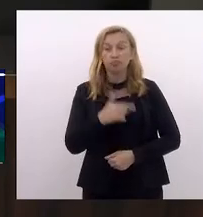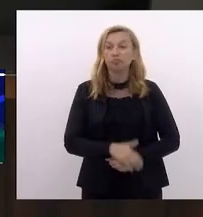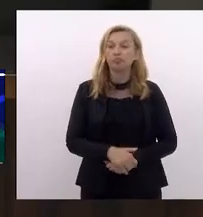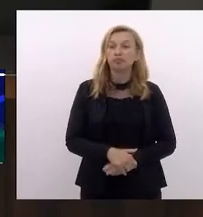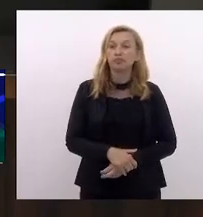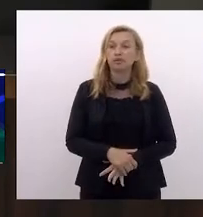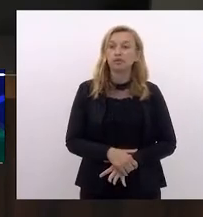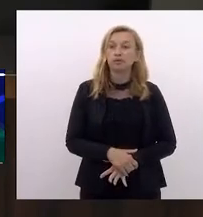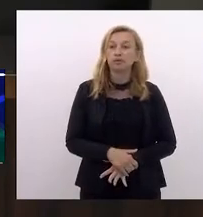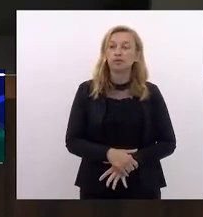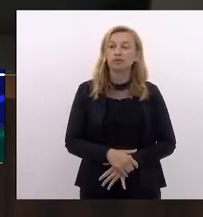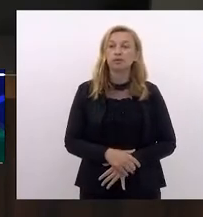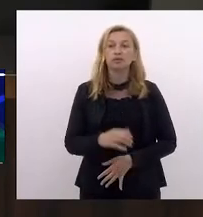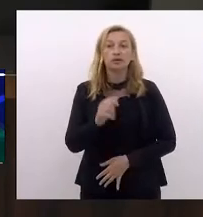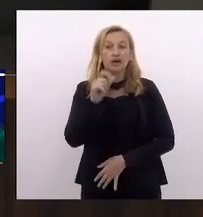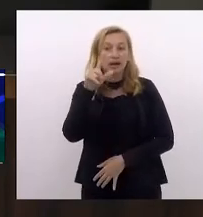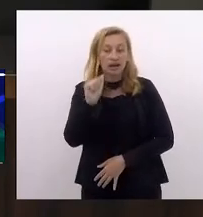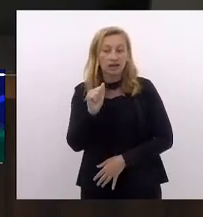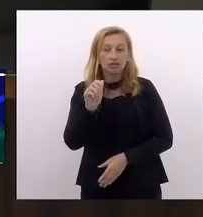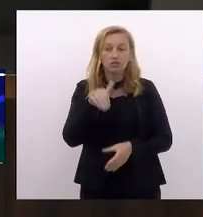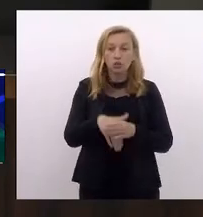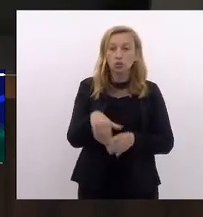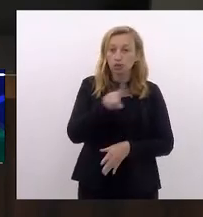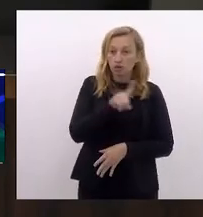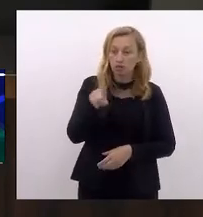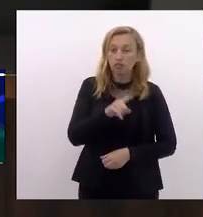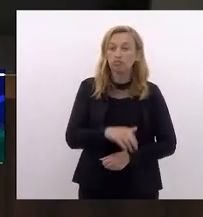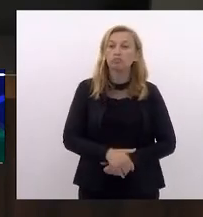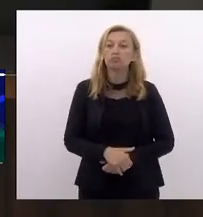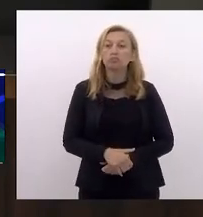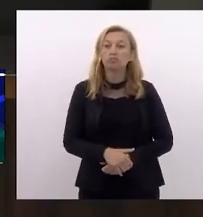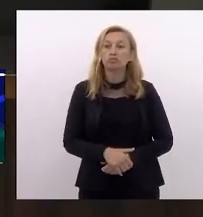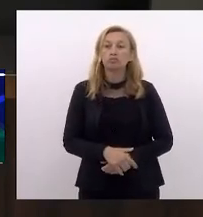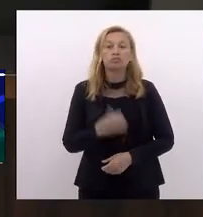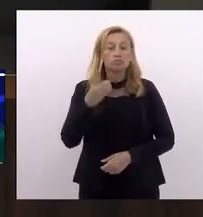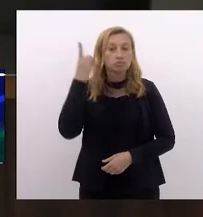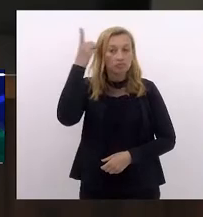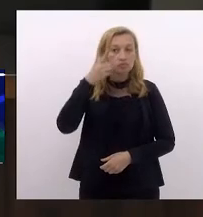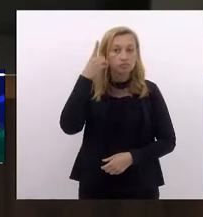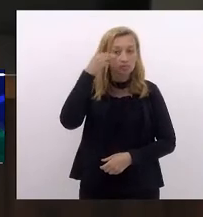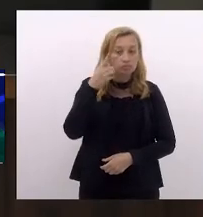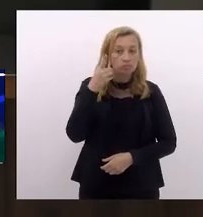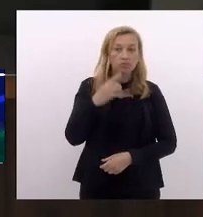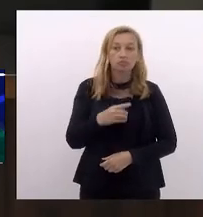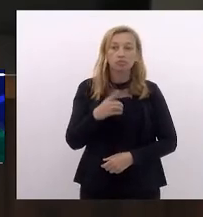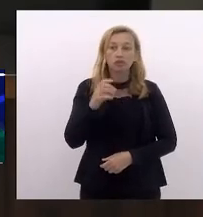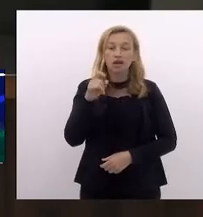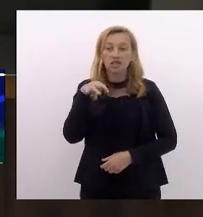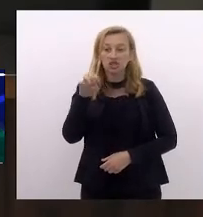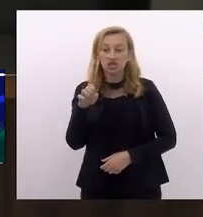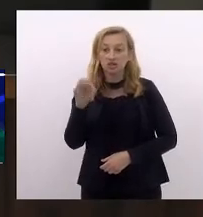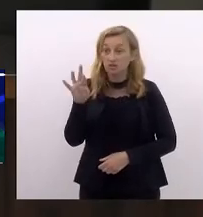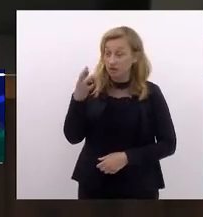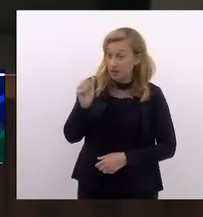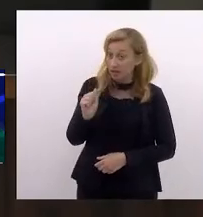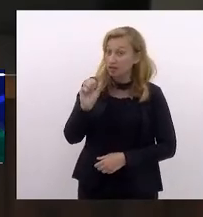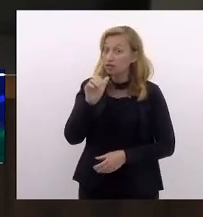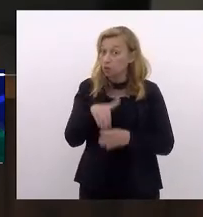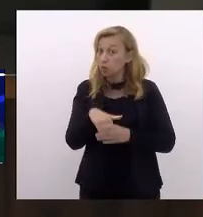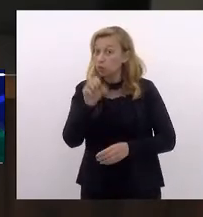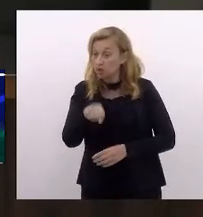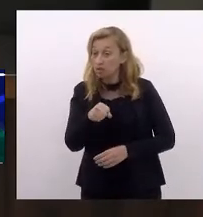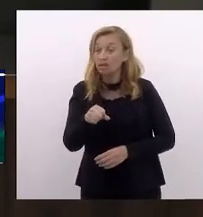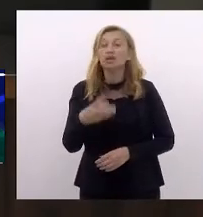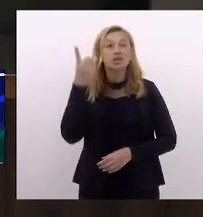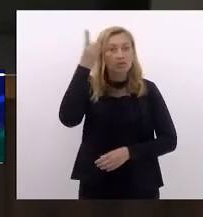lá tá da Alana Passos Voltou não Deputado Alan Alexandre Freitas Voltou